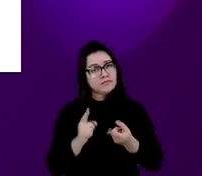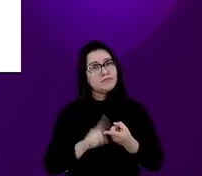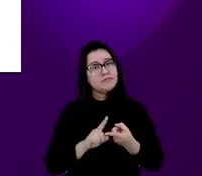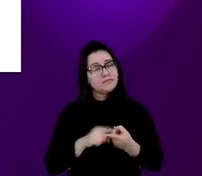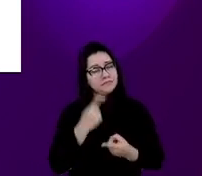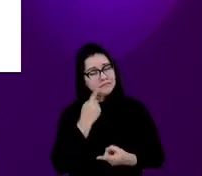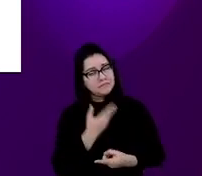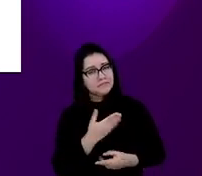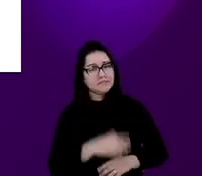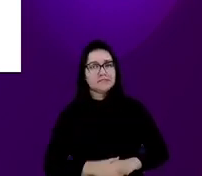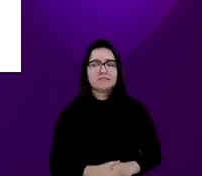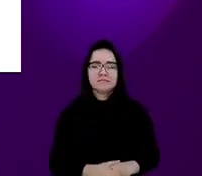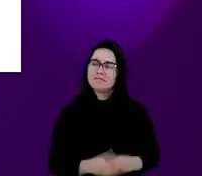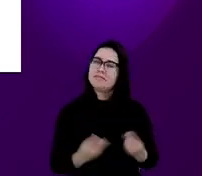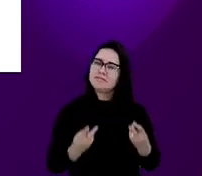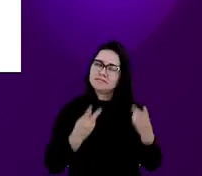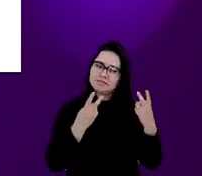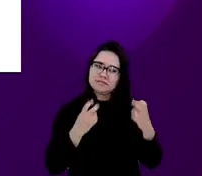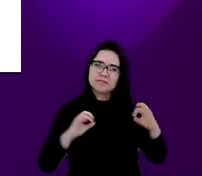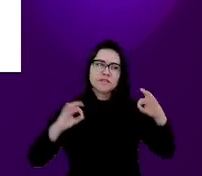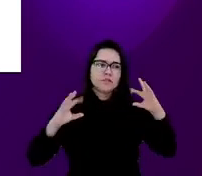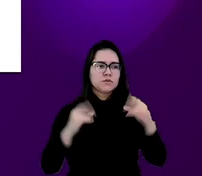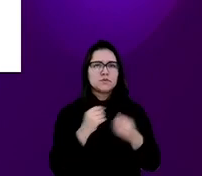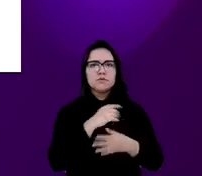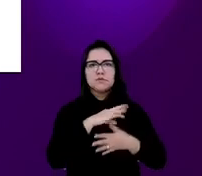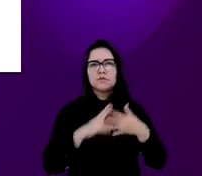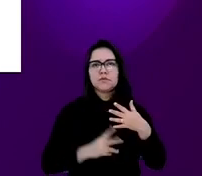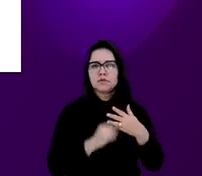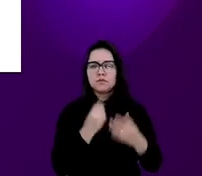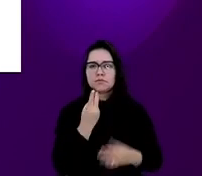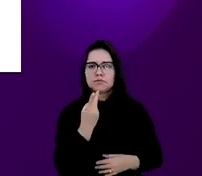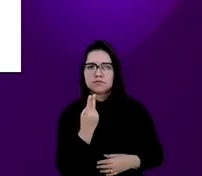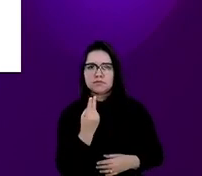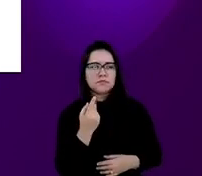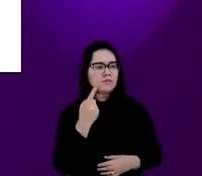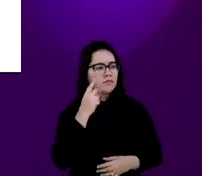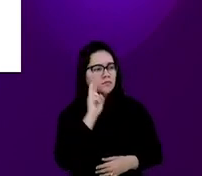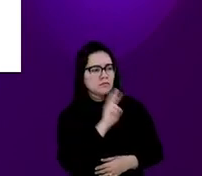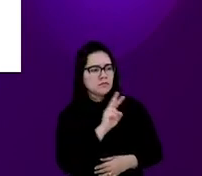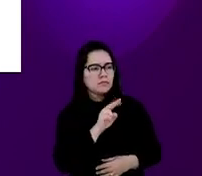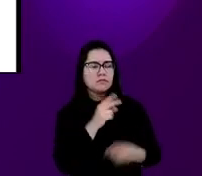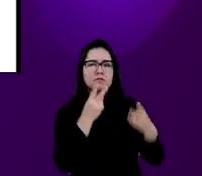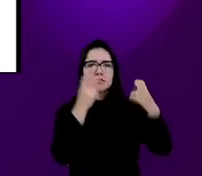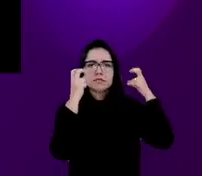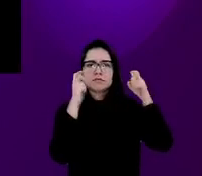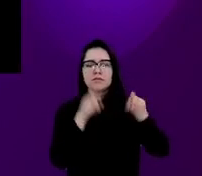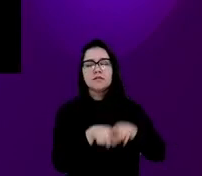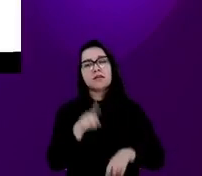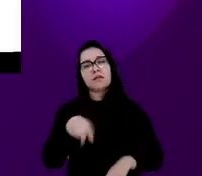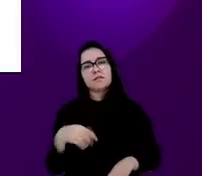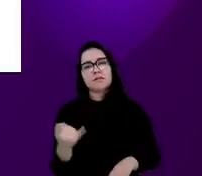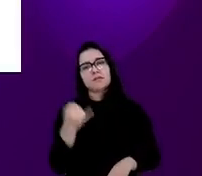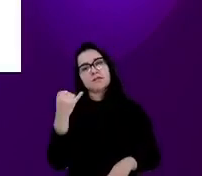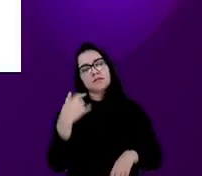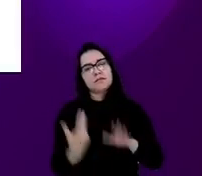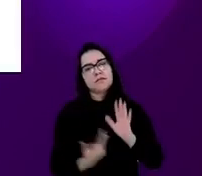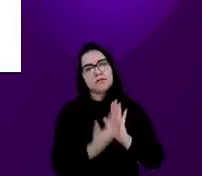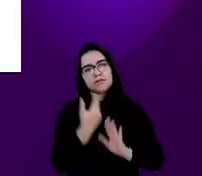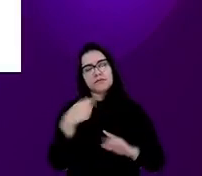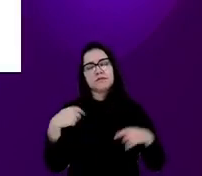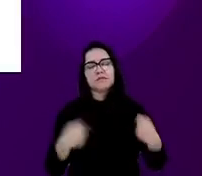visão holística de olhar isso tudo ao mesmo tempo, eu acho que é uma das coisas muito importantes que o cirurgião oncológico tem